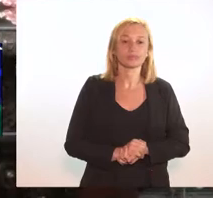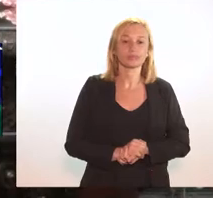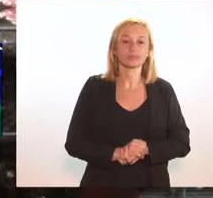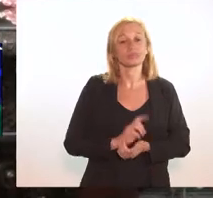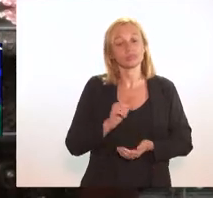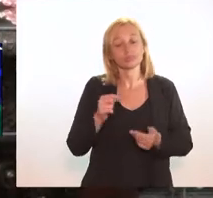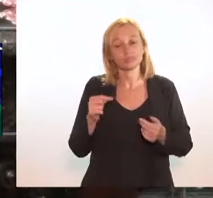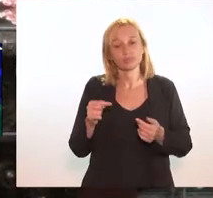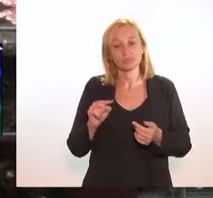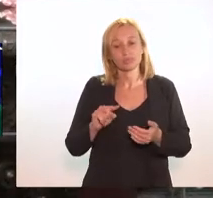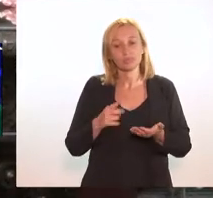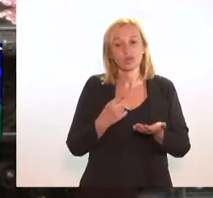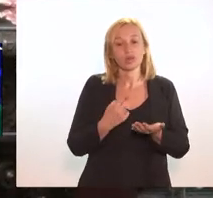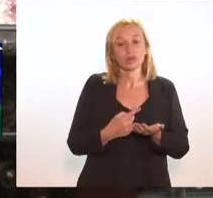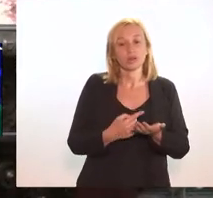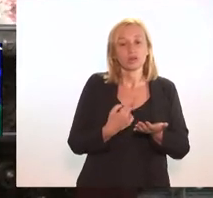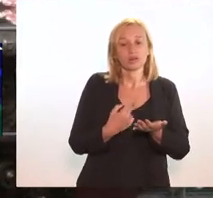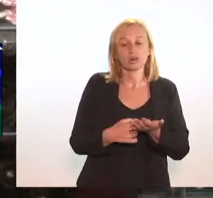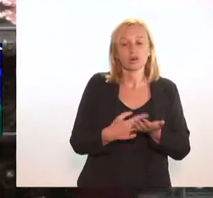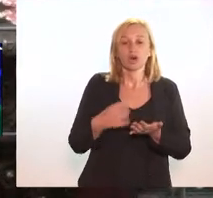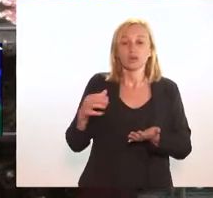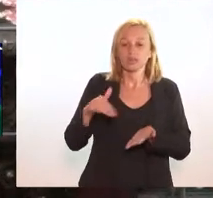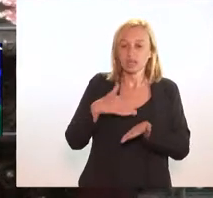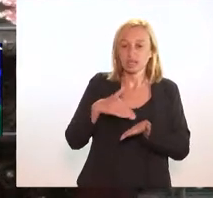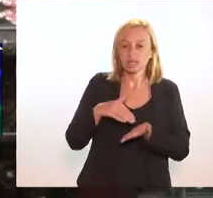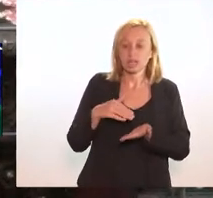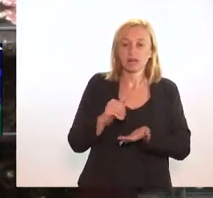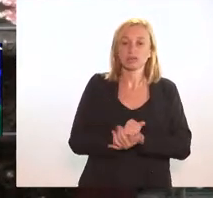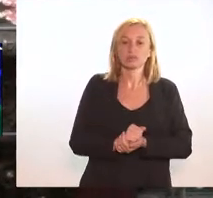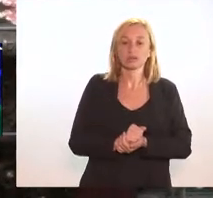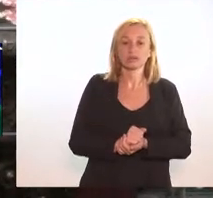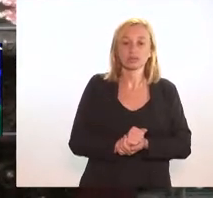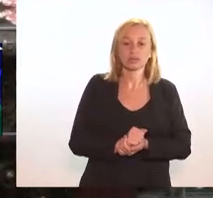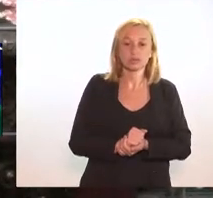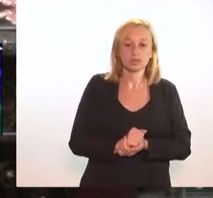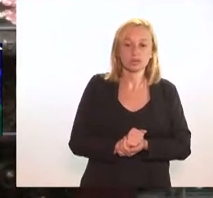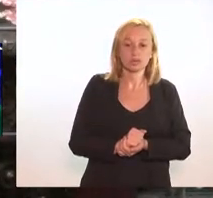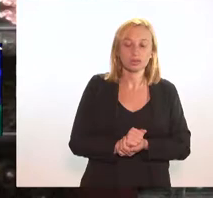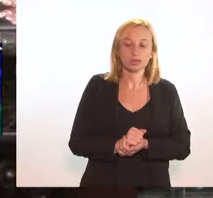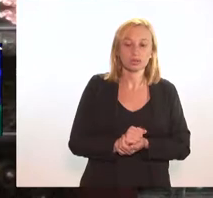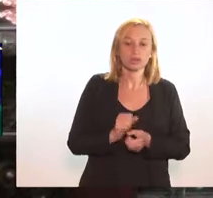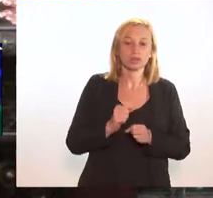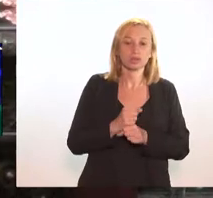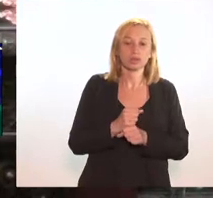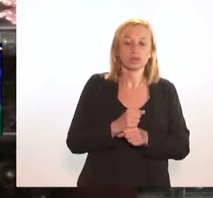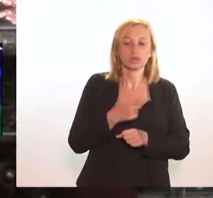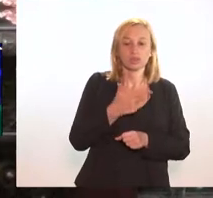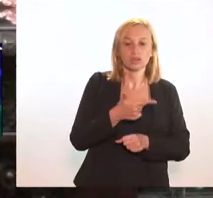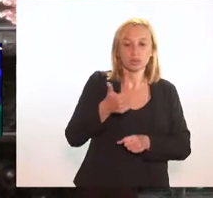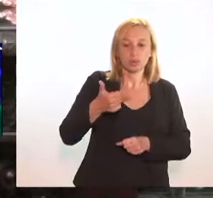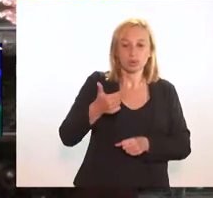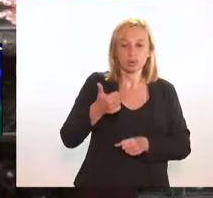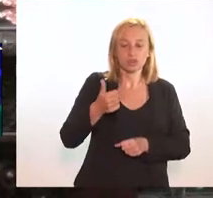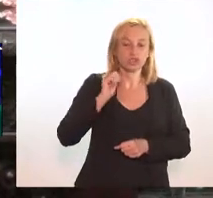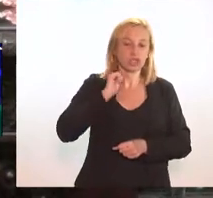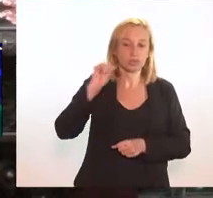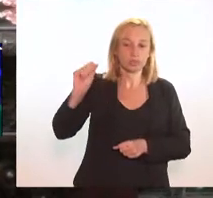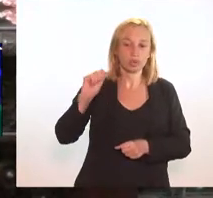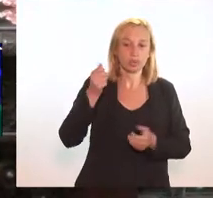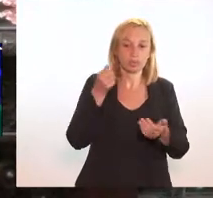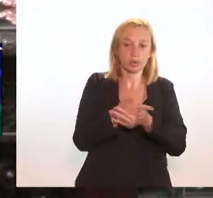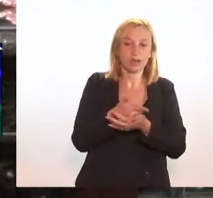de acordo com o próprio secretário, estão estimando o dia 12 de abril o pagamento.